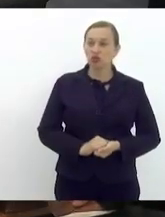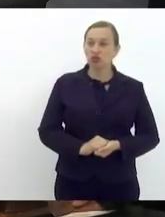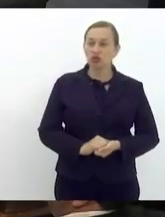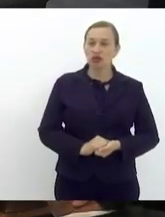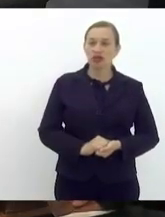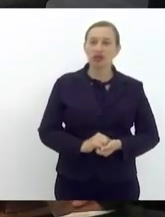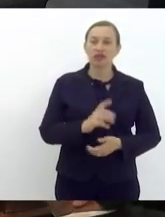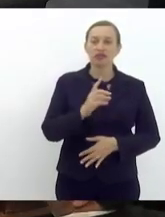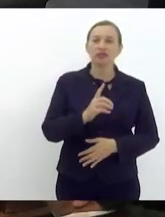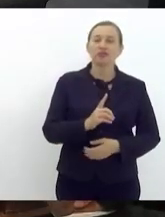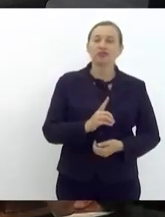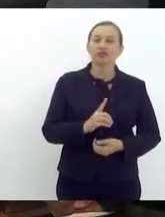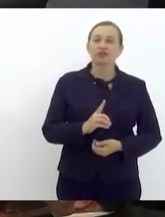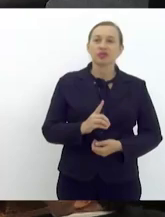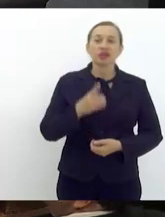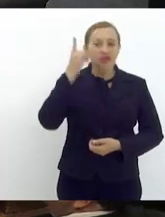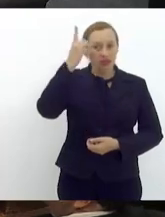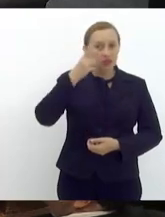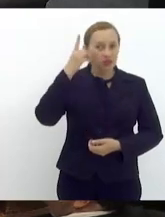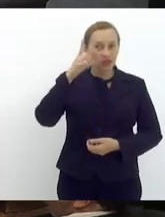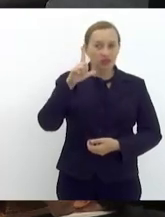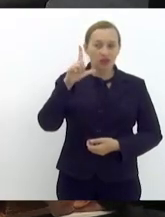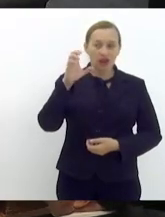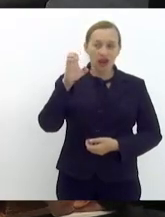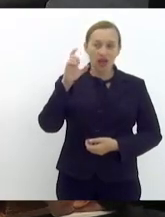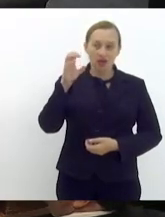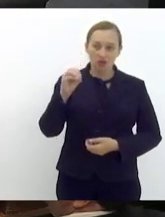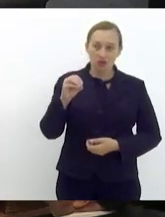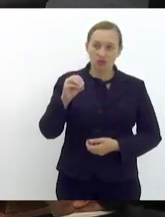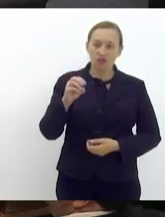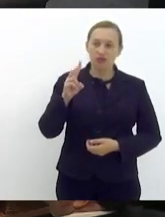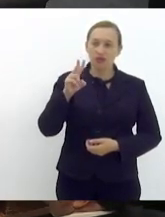Deputado Júlio Rocha. Deputado Léo Vieira.